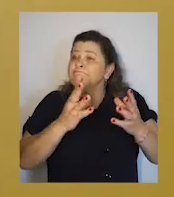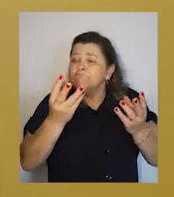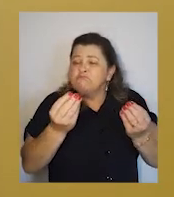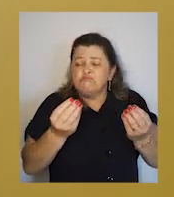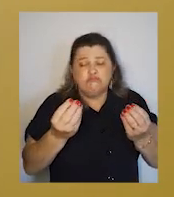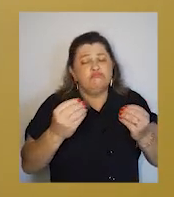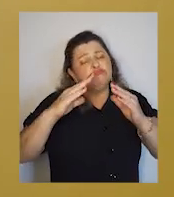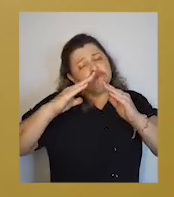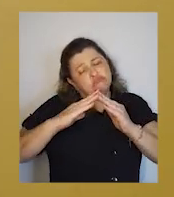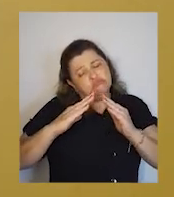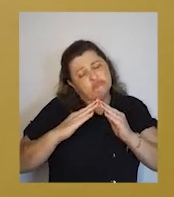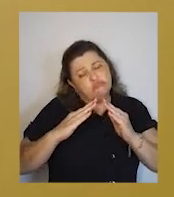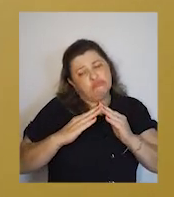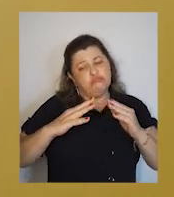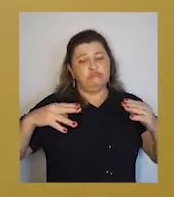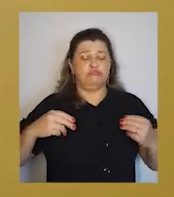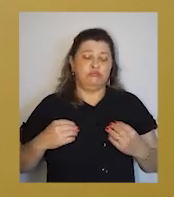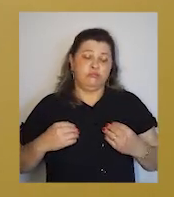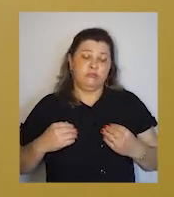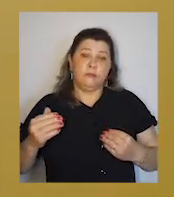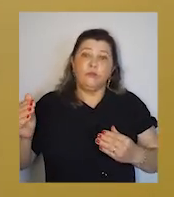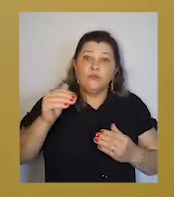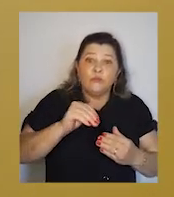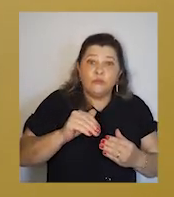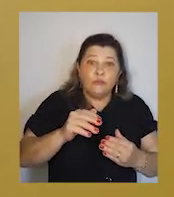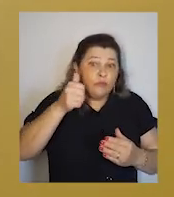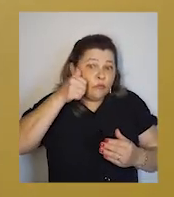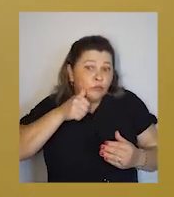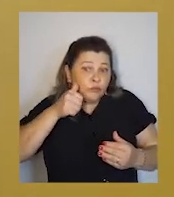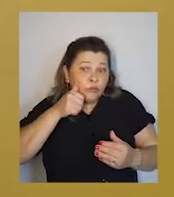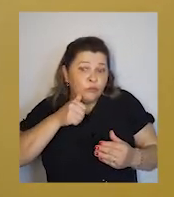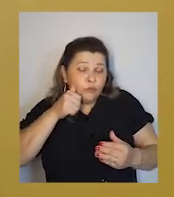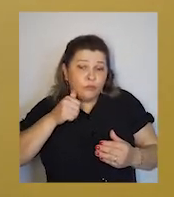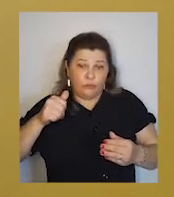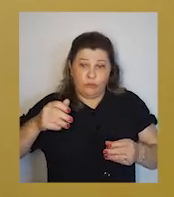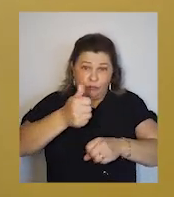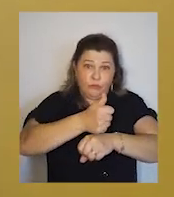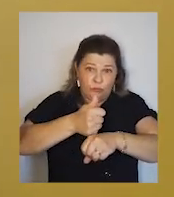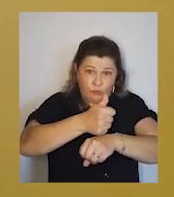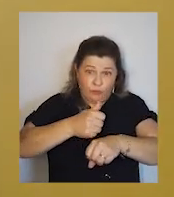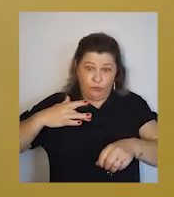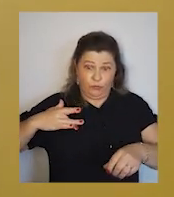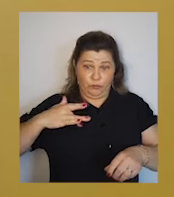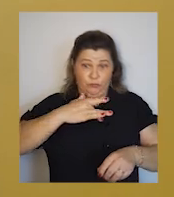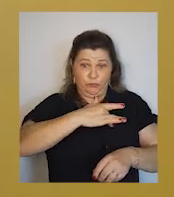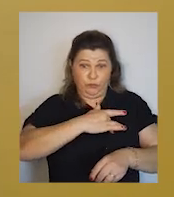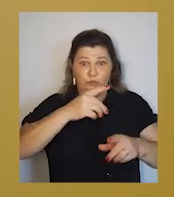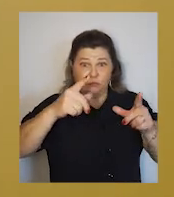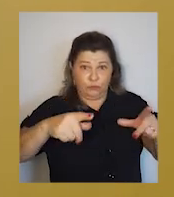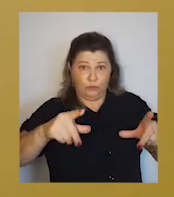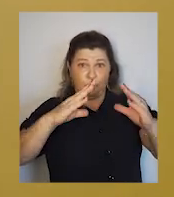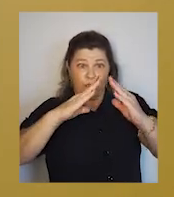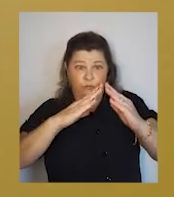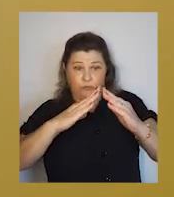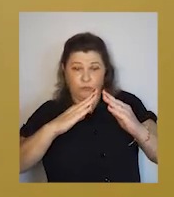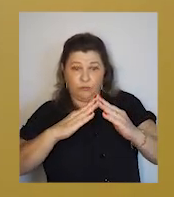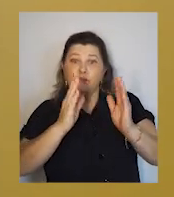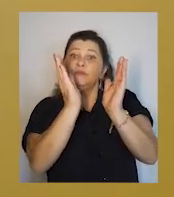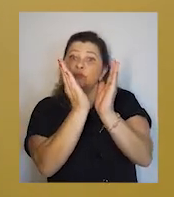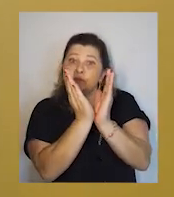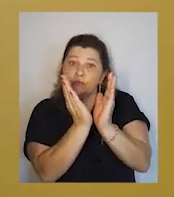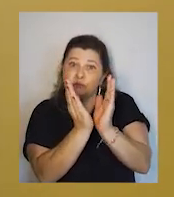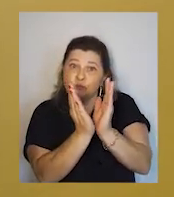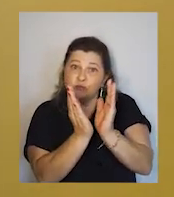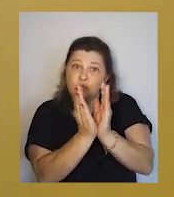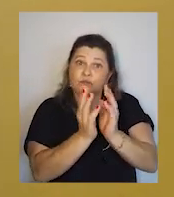mais em casa. Então elas trazem essa percepção delas, às vezes que é lá no domicílio, às vezes é o colega